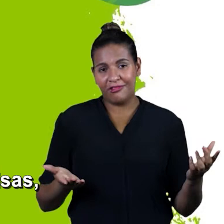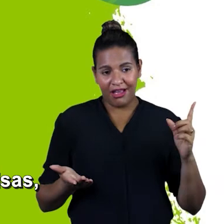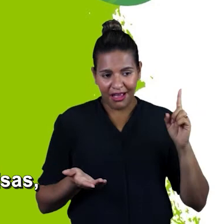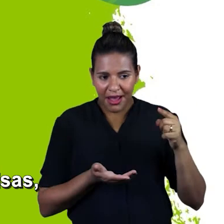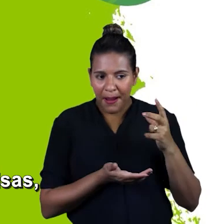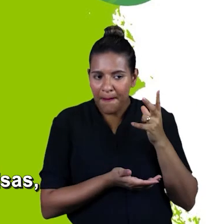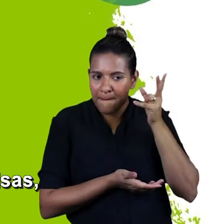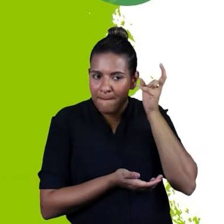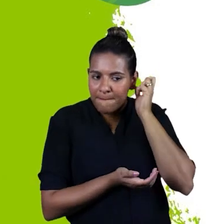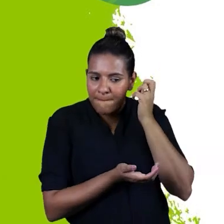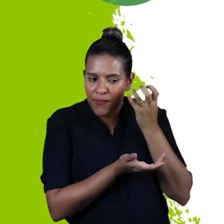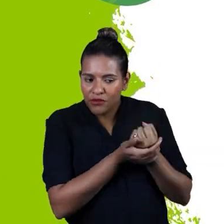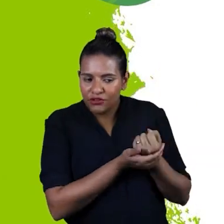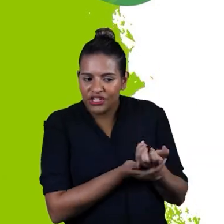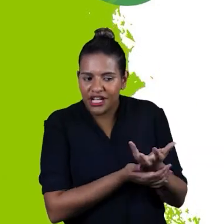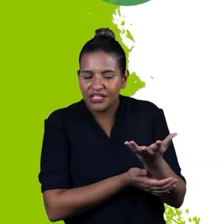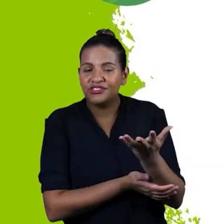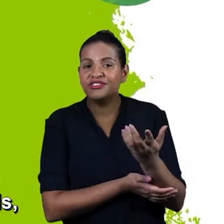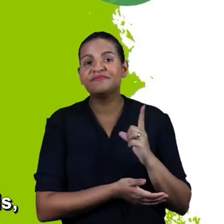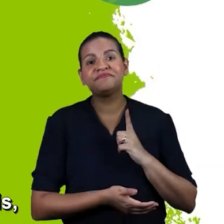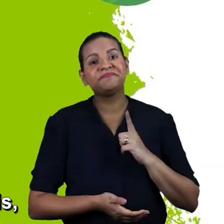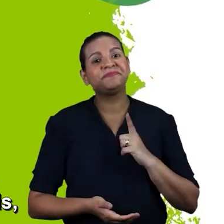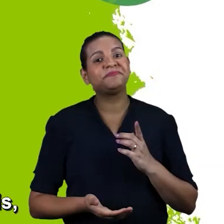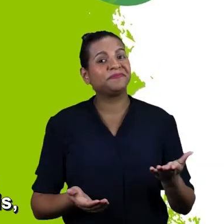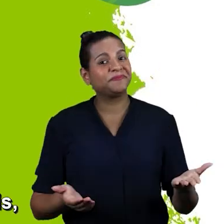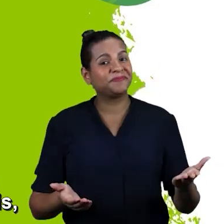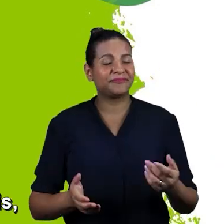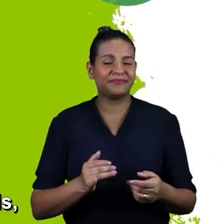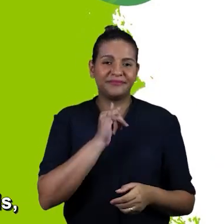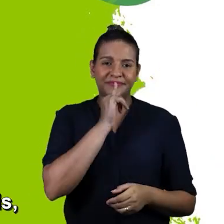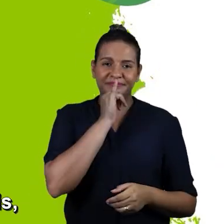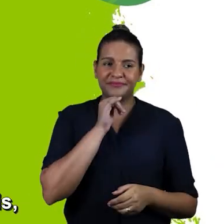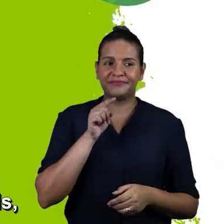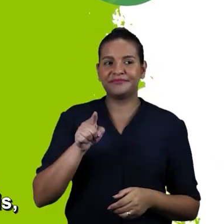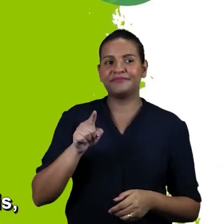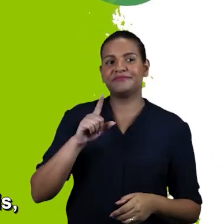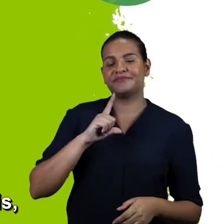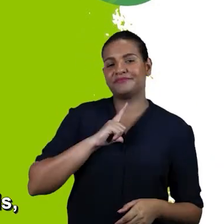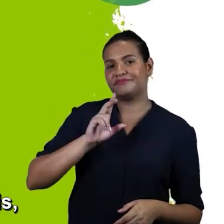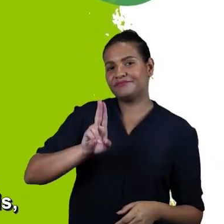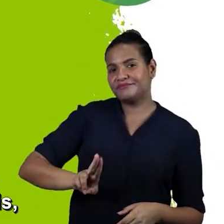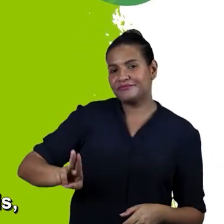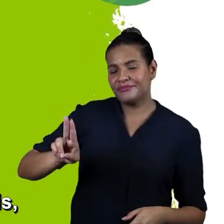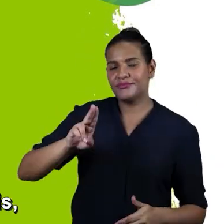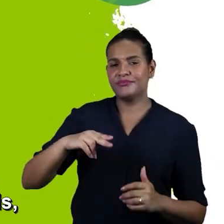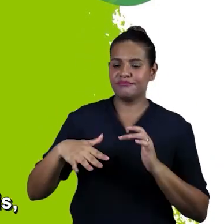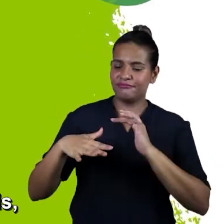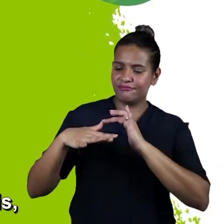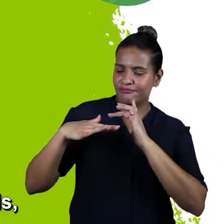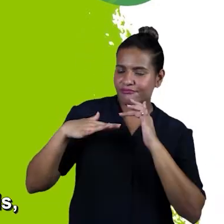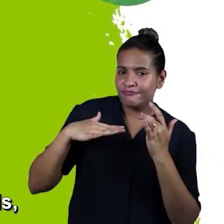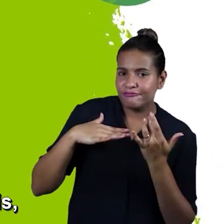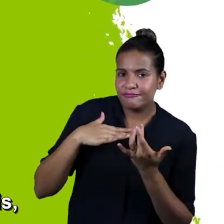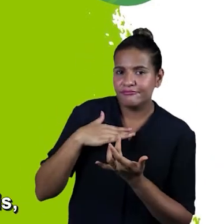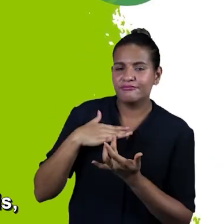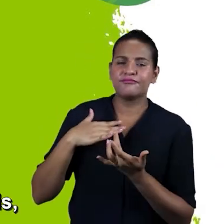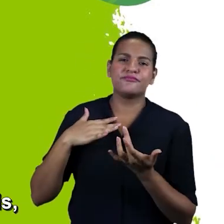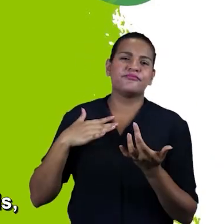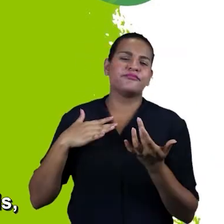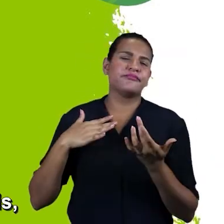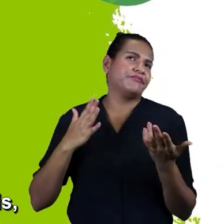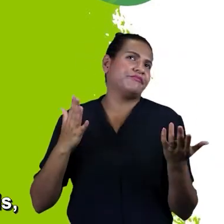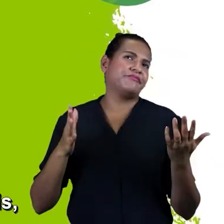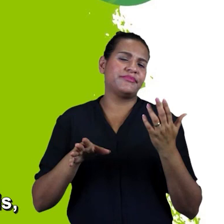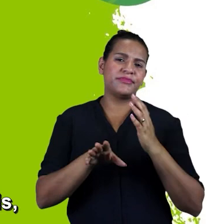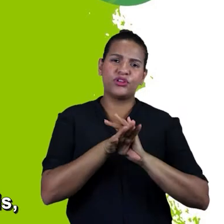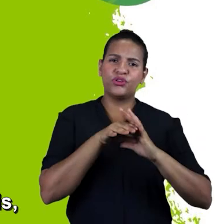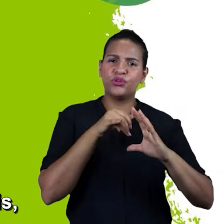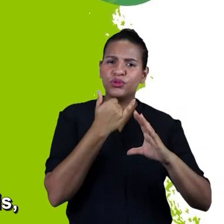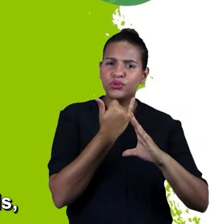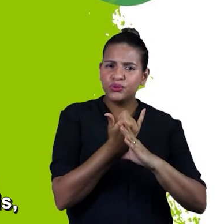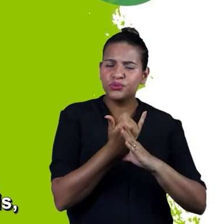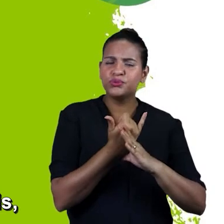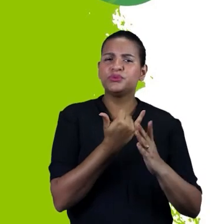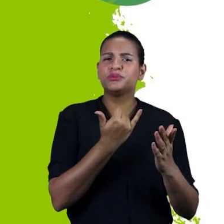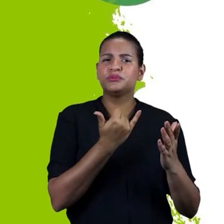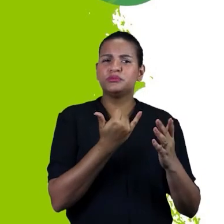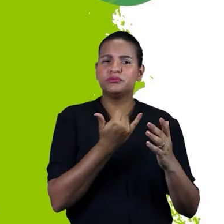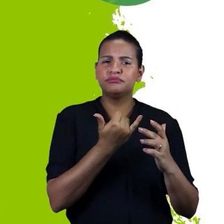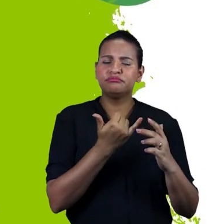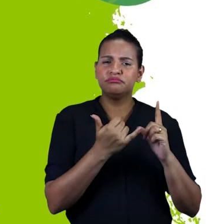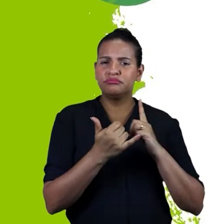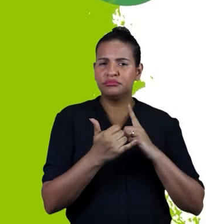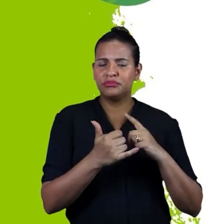questão da imagem, né? E então você abre hoje os mecanismos os seus grupos de mídia, as redes